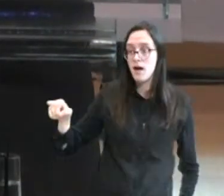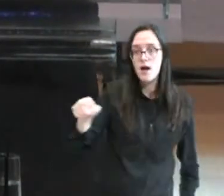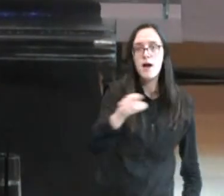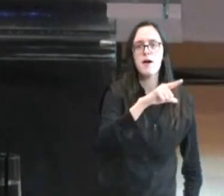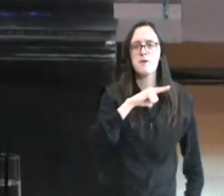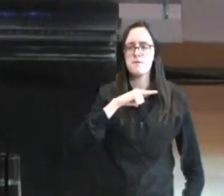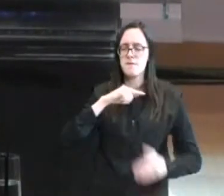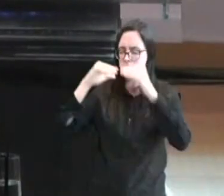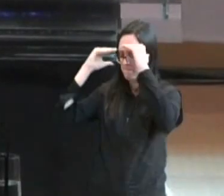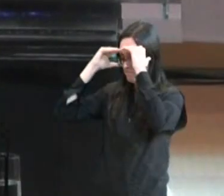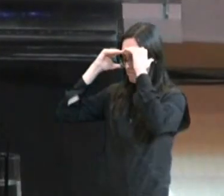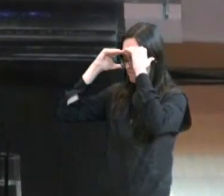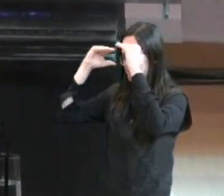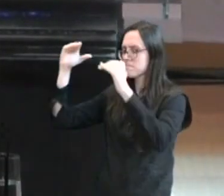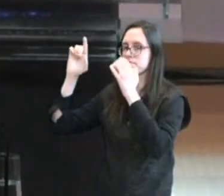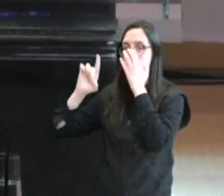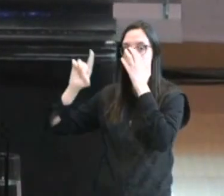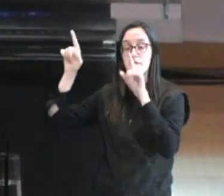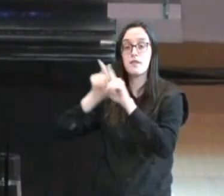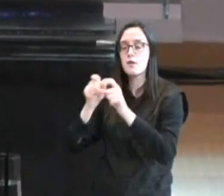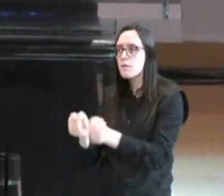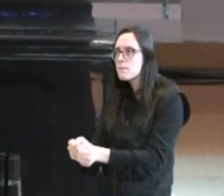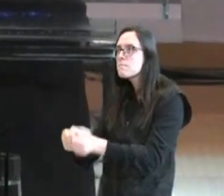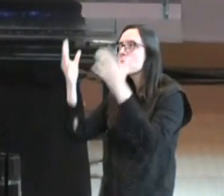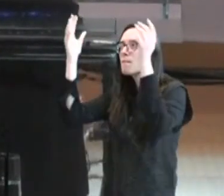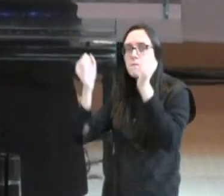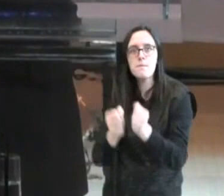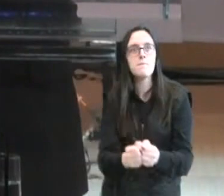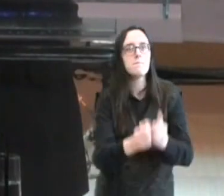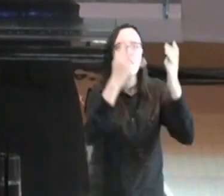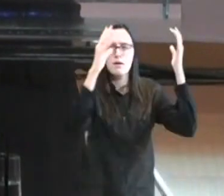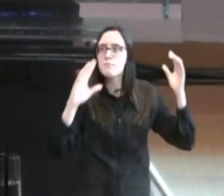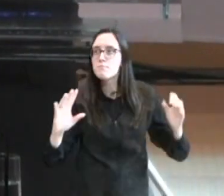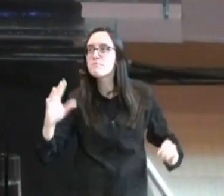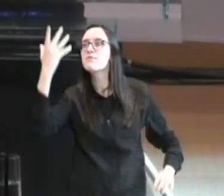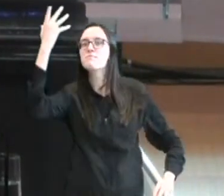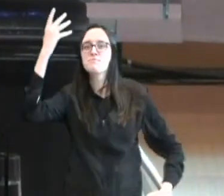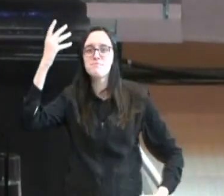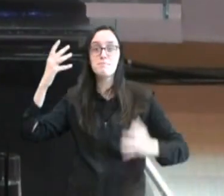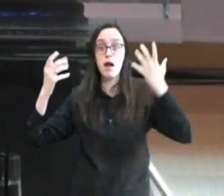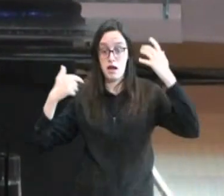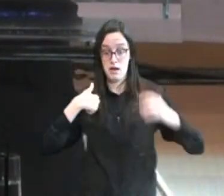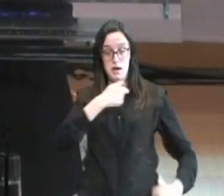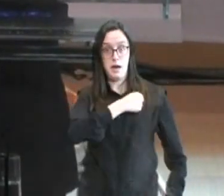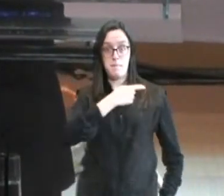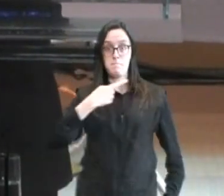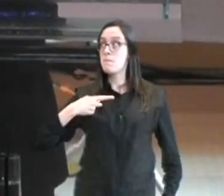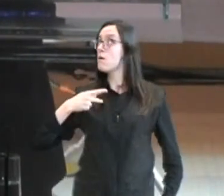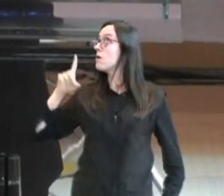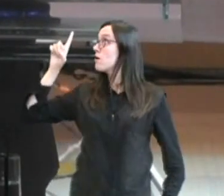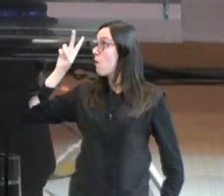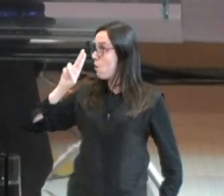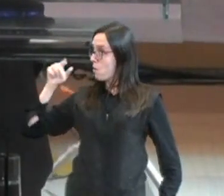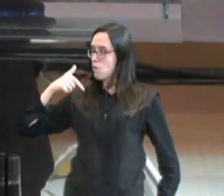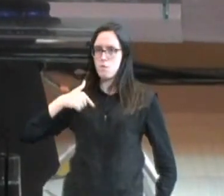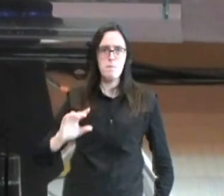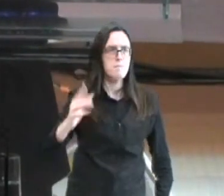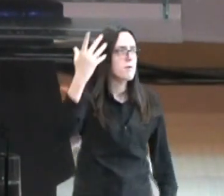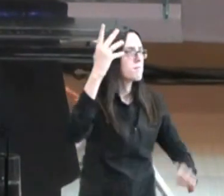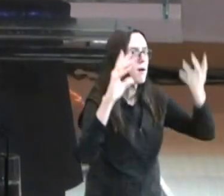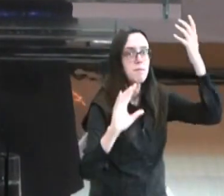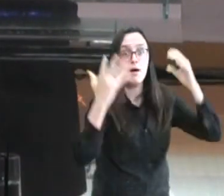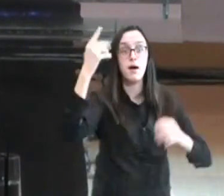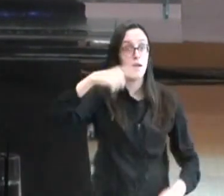temor, e muitas maravilhas e sinais se faziam pelos apóstolos. E todos os que